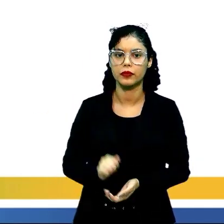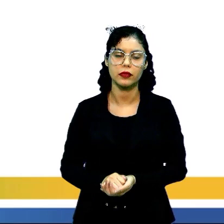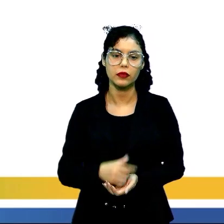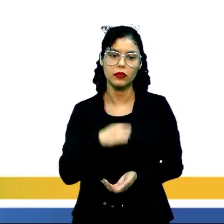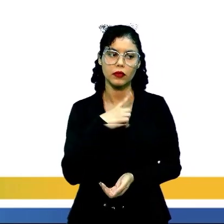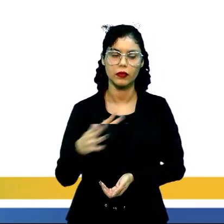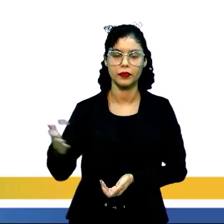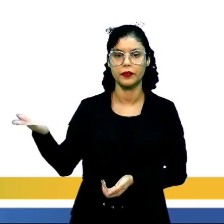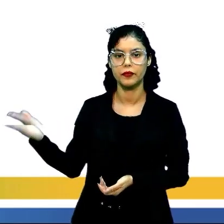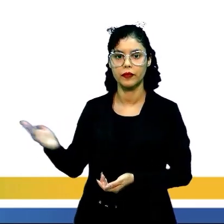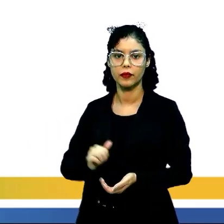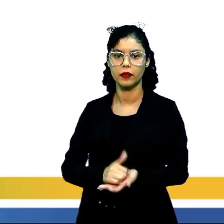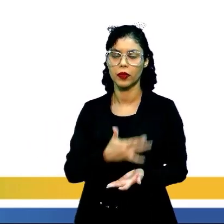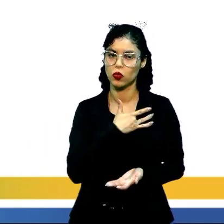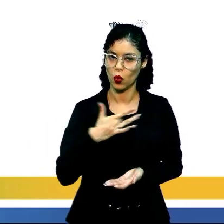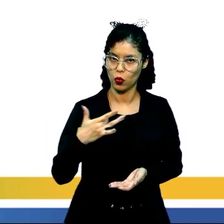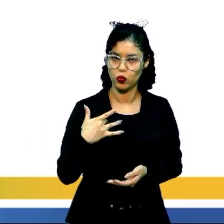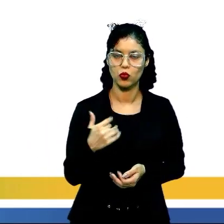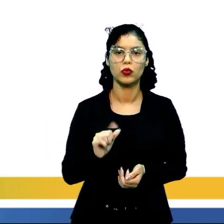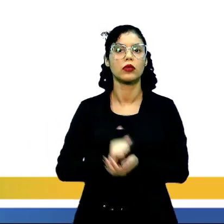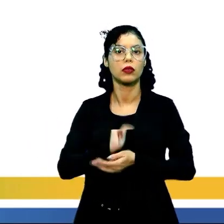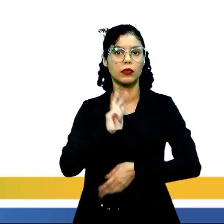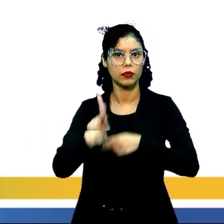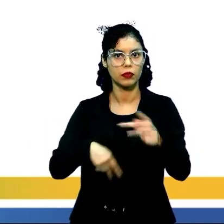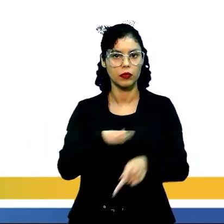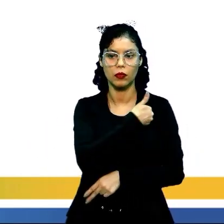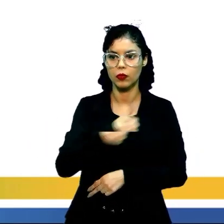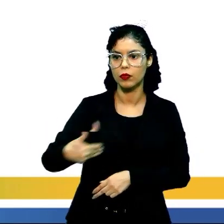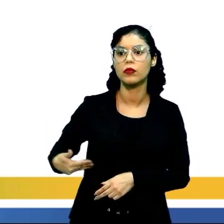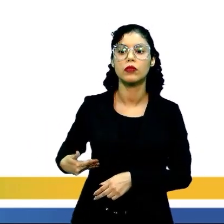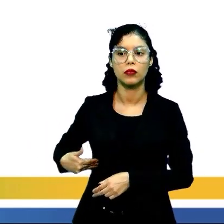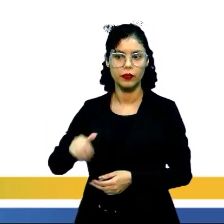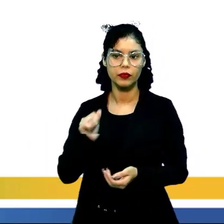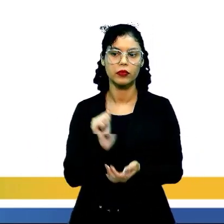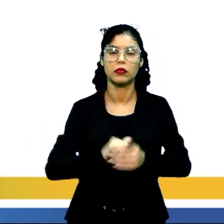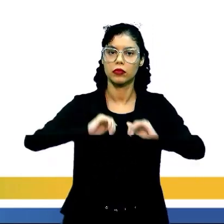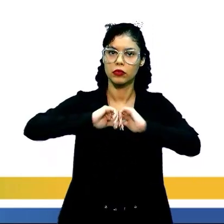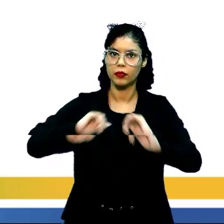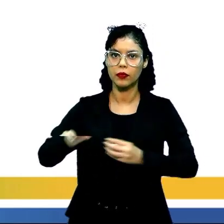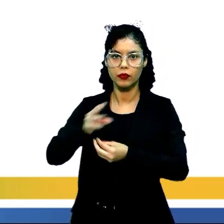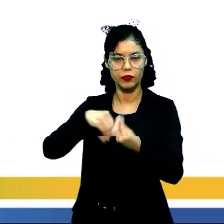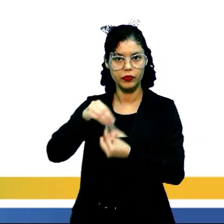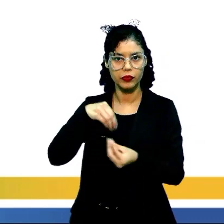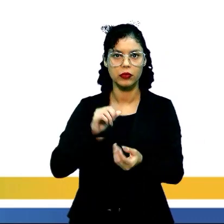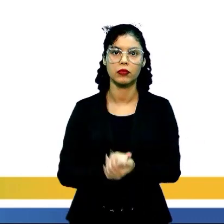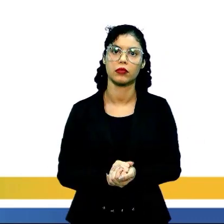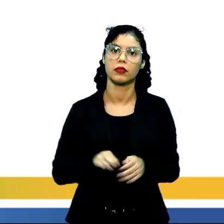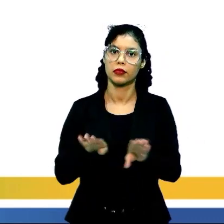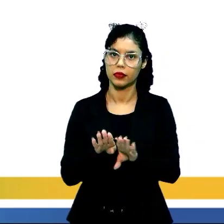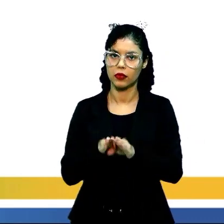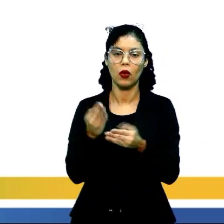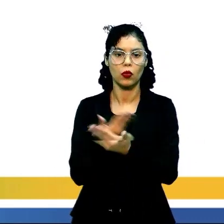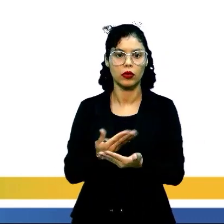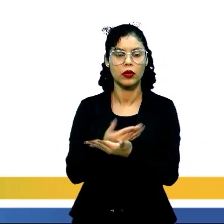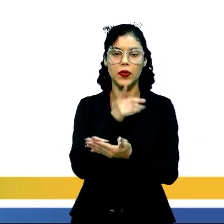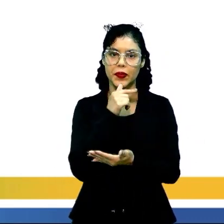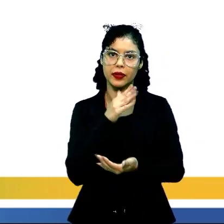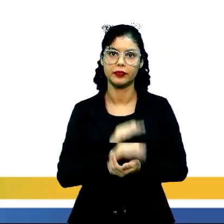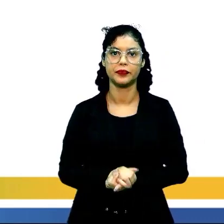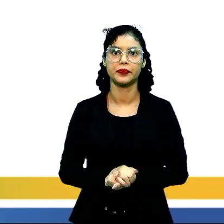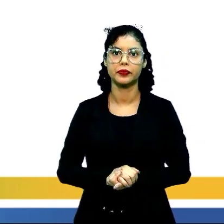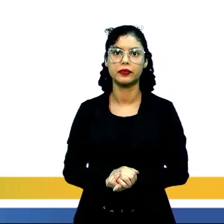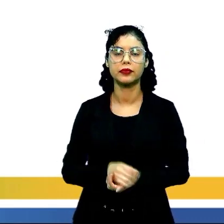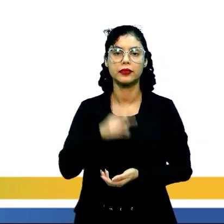temos uma questão de saúde pública, uma questão de química ambiental, mas que envolve separação de mistura, envolve tratamento de água. Então veja